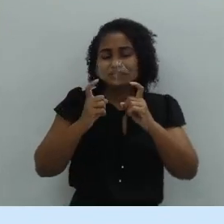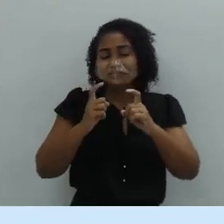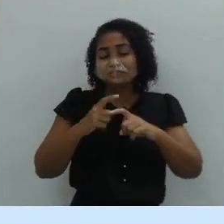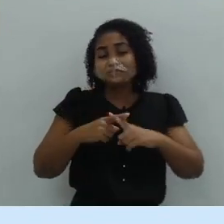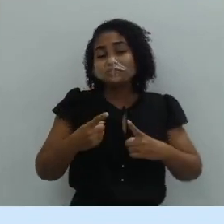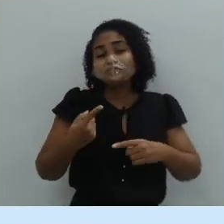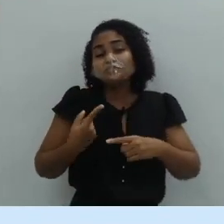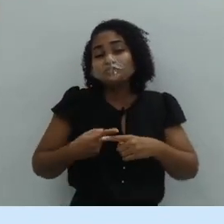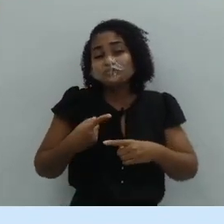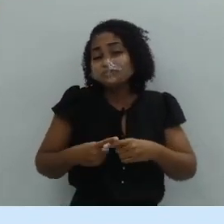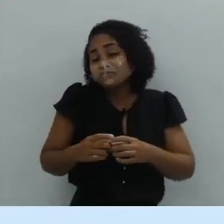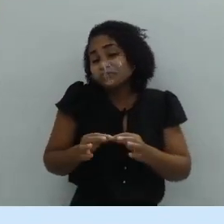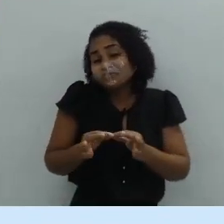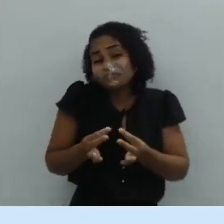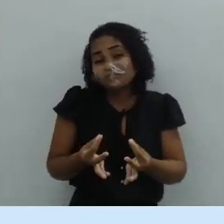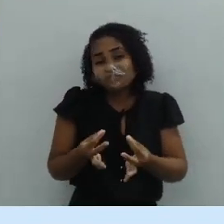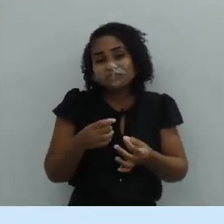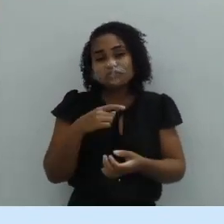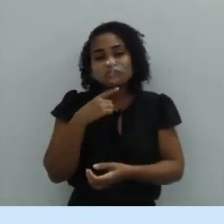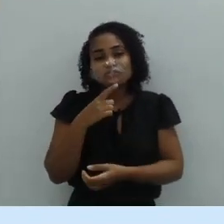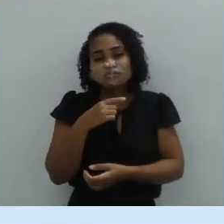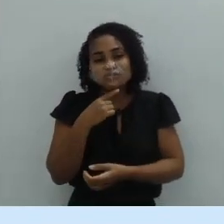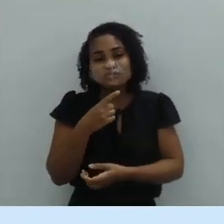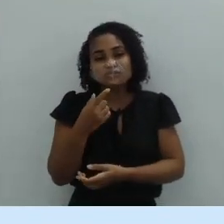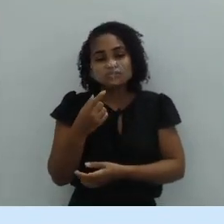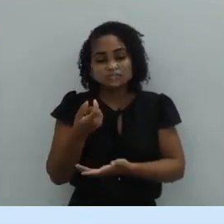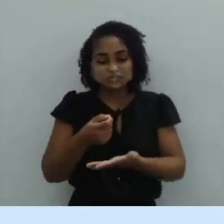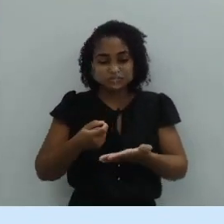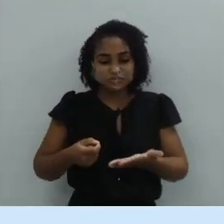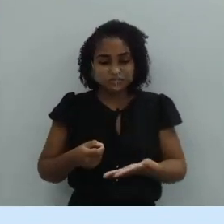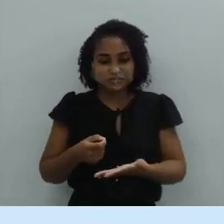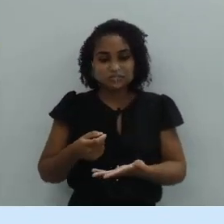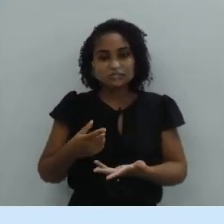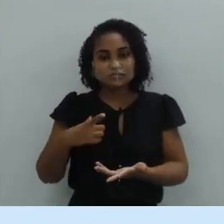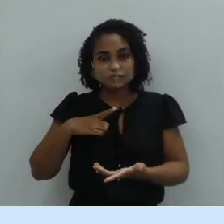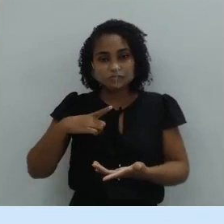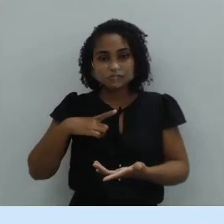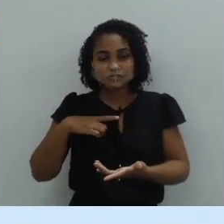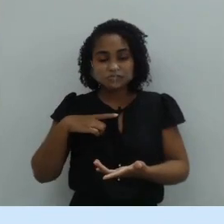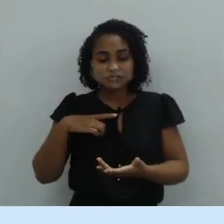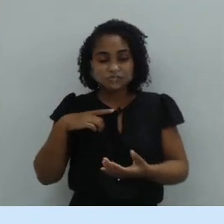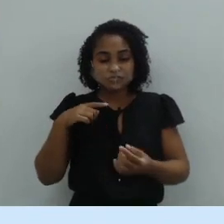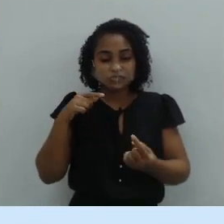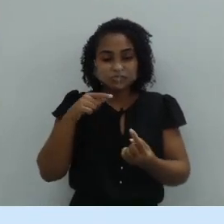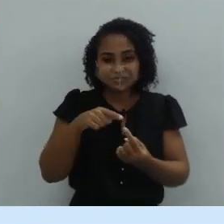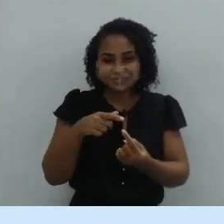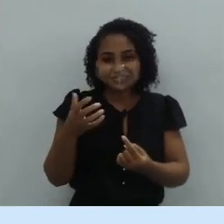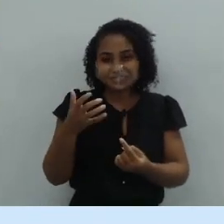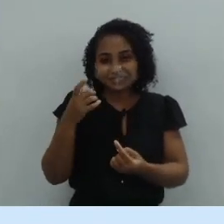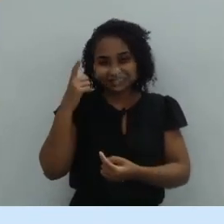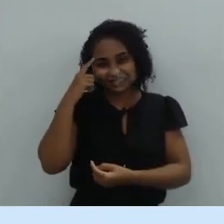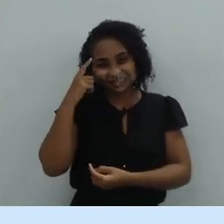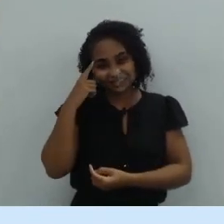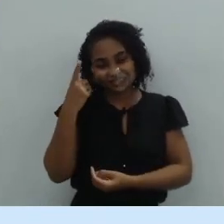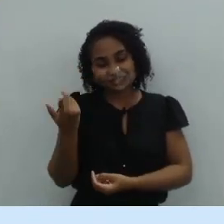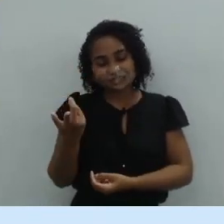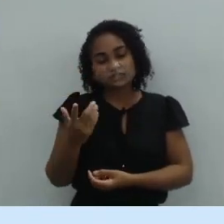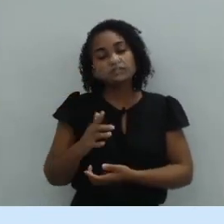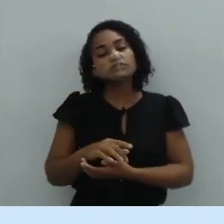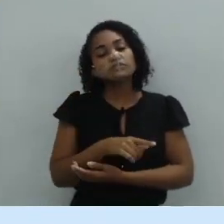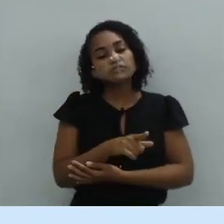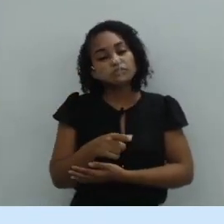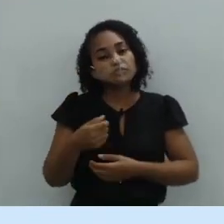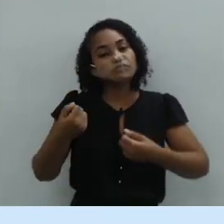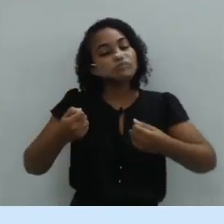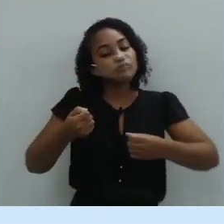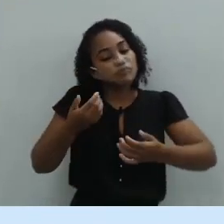desnecessárias porque simplesmente a gente não conseguiu escrever aquilo que a gente realmente estava pensando? Então a gente tem que se